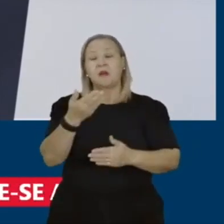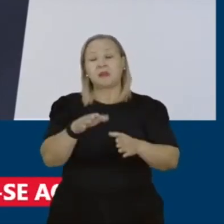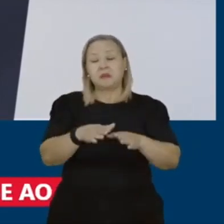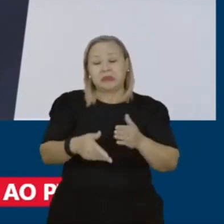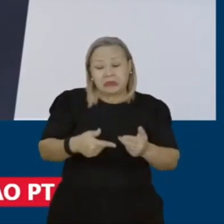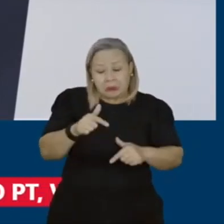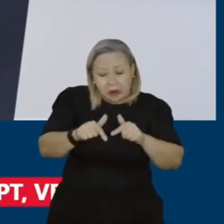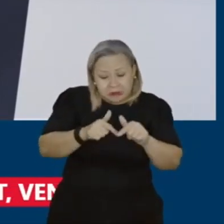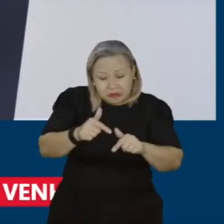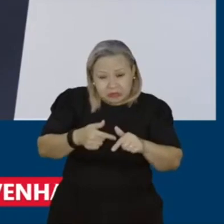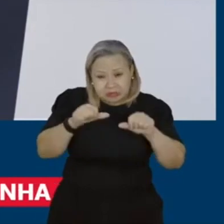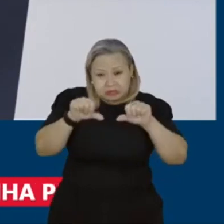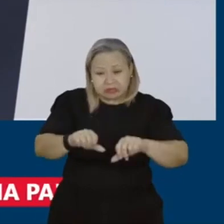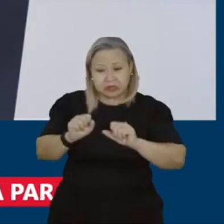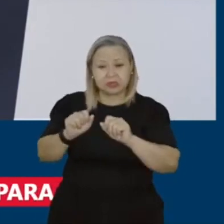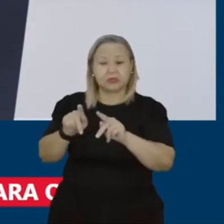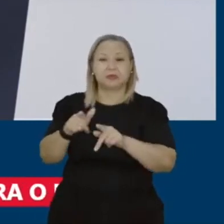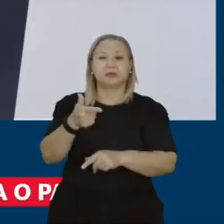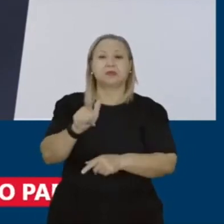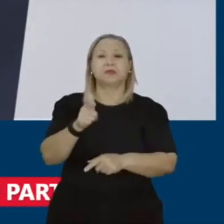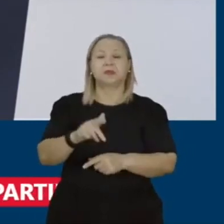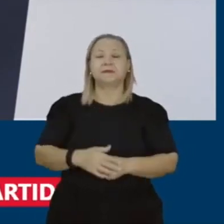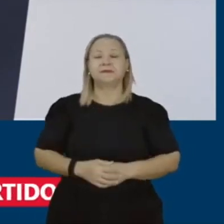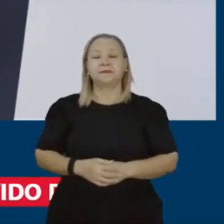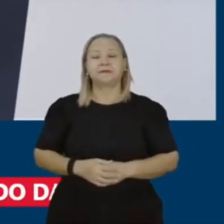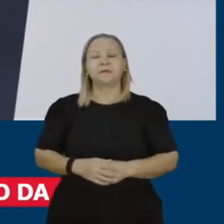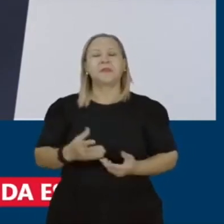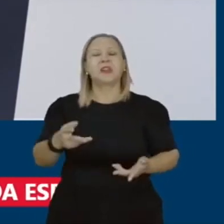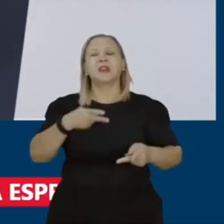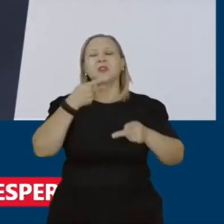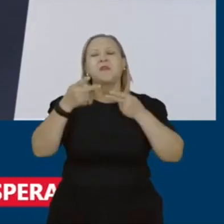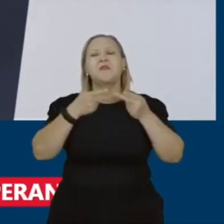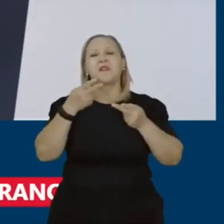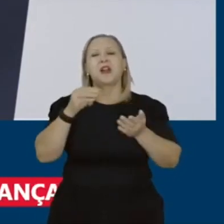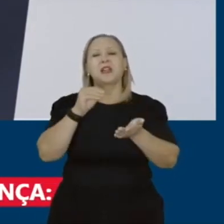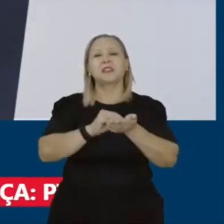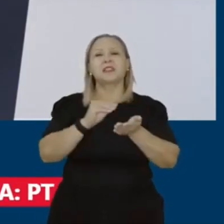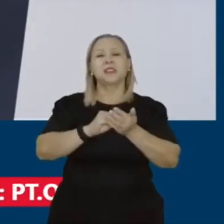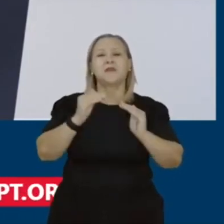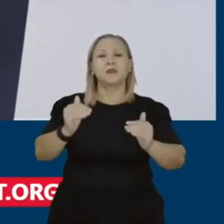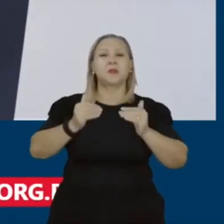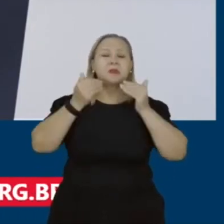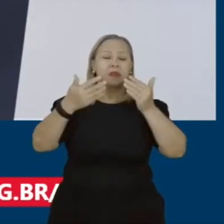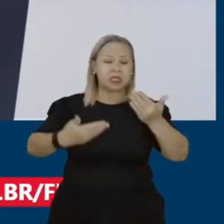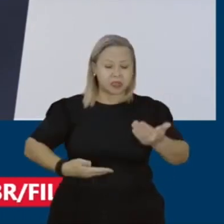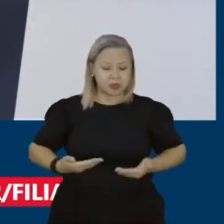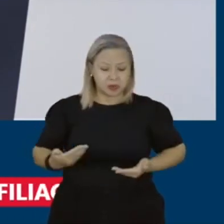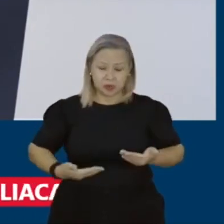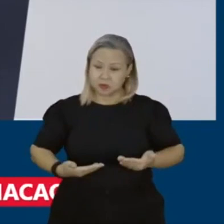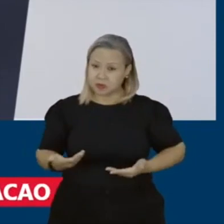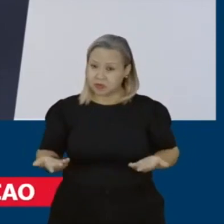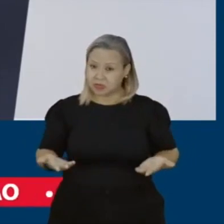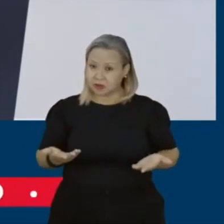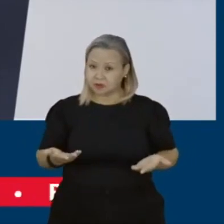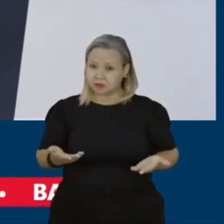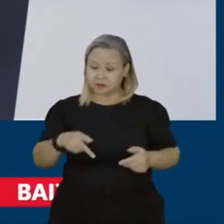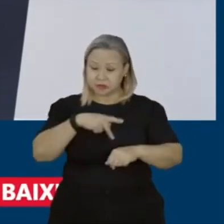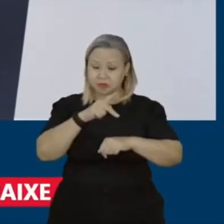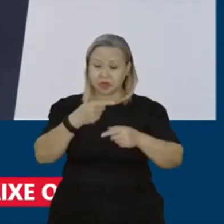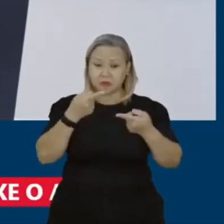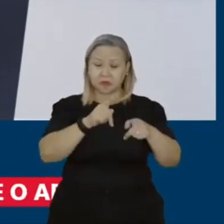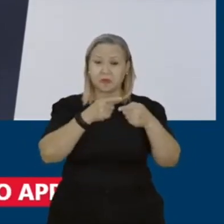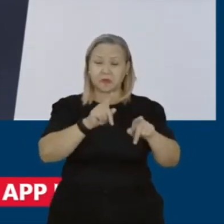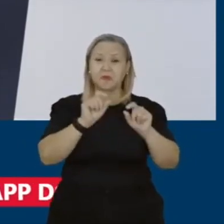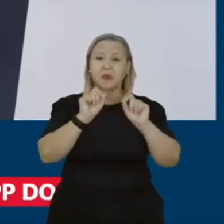senhor explicasse como essa falta de soberania, né? Essa submissão do país também provocam esse quadro